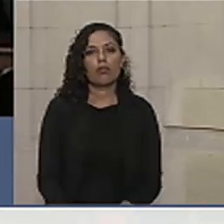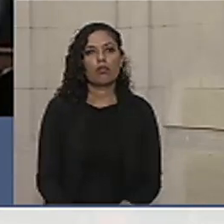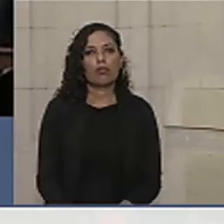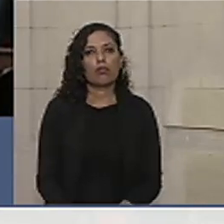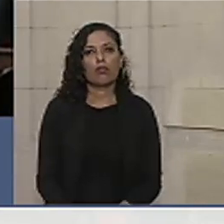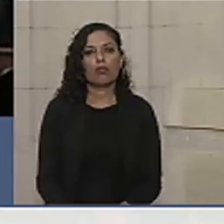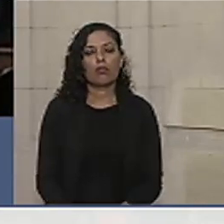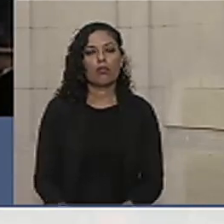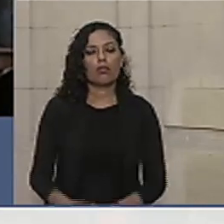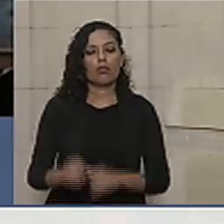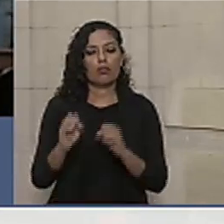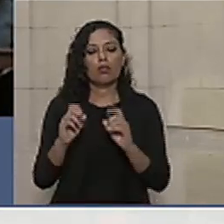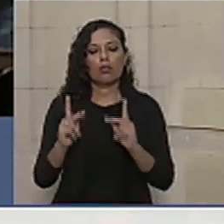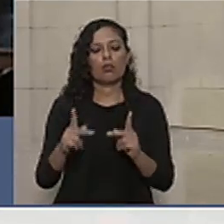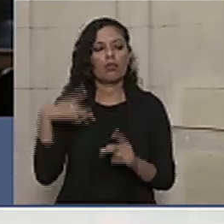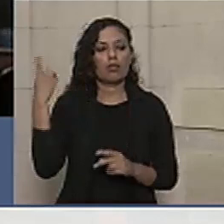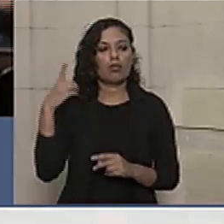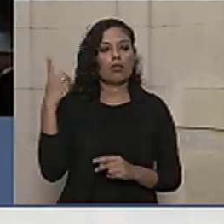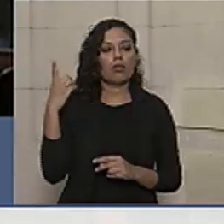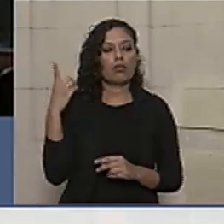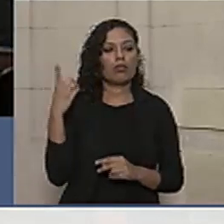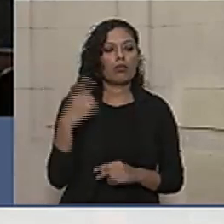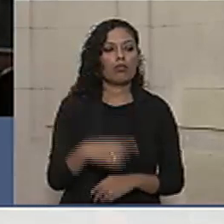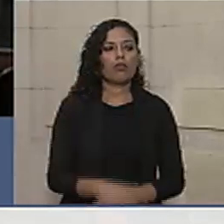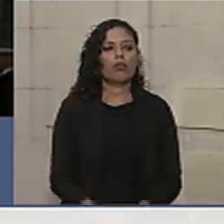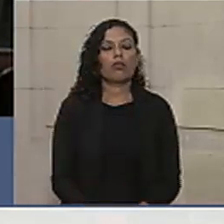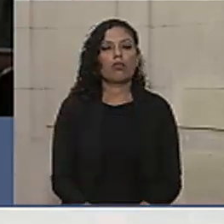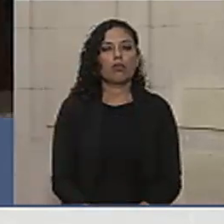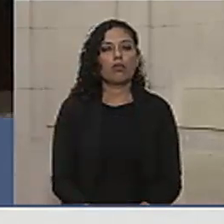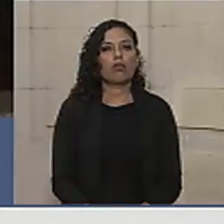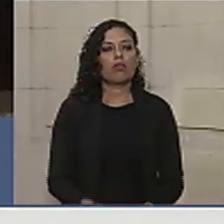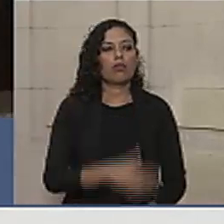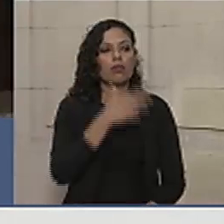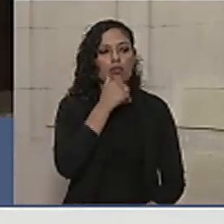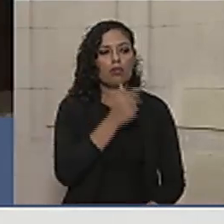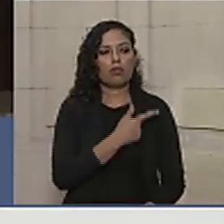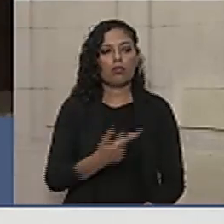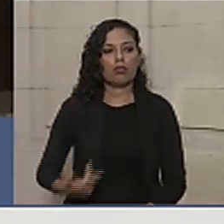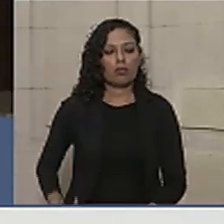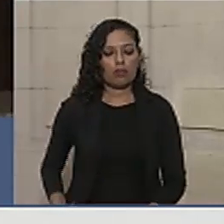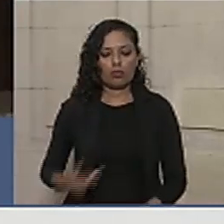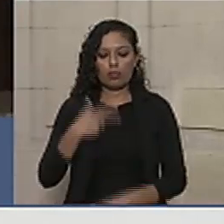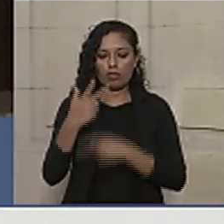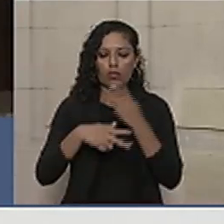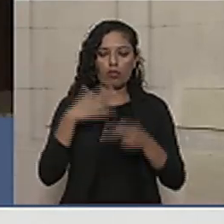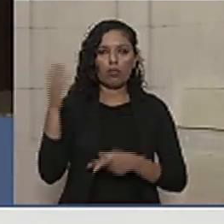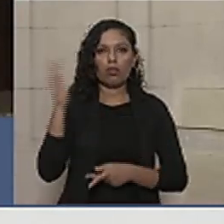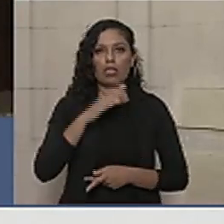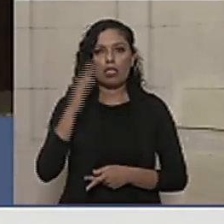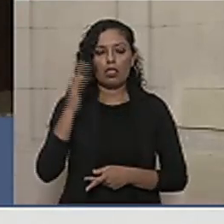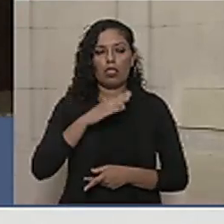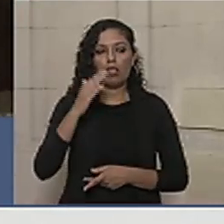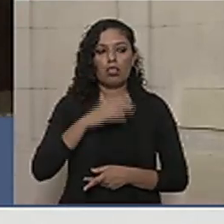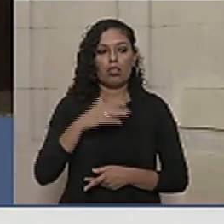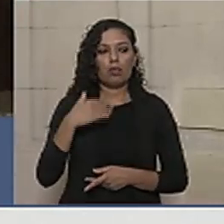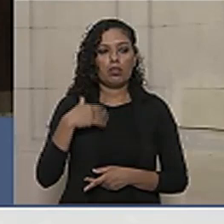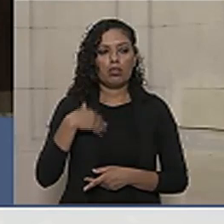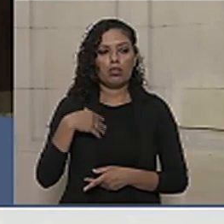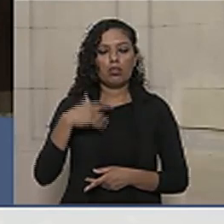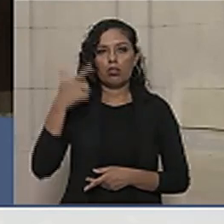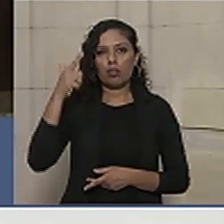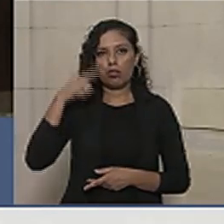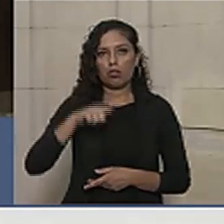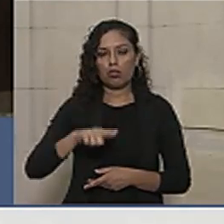Está à disposição, deputado Alexandre. Pode começar. Senhor presidente, vou ser breve. Eu consegui